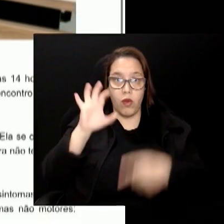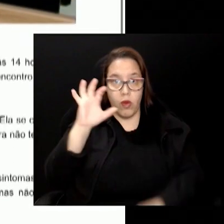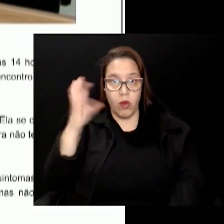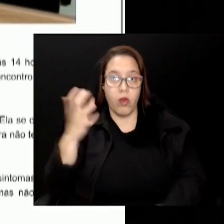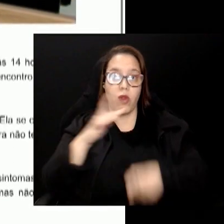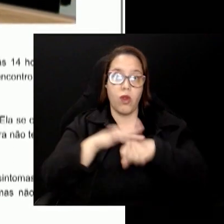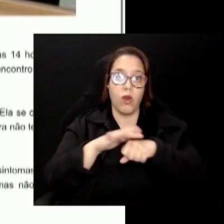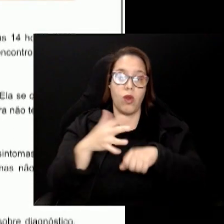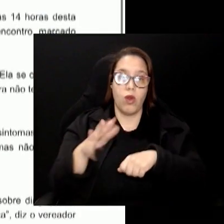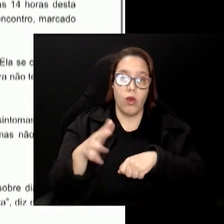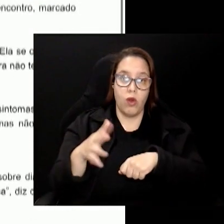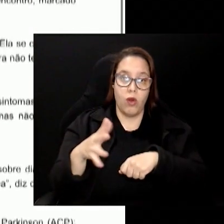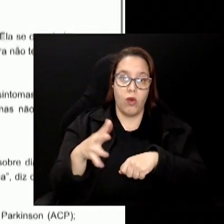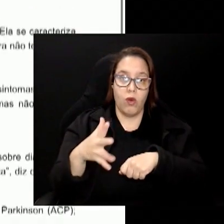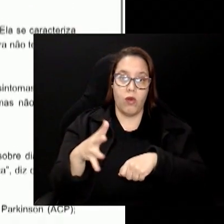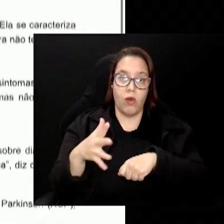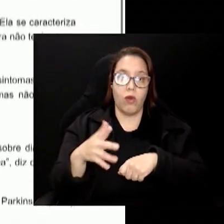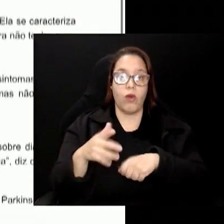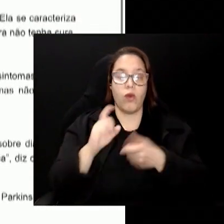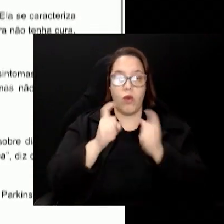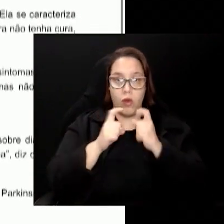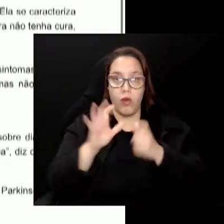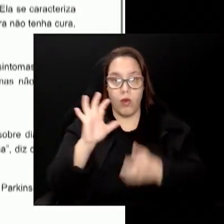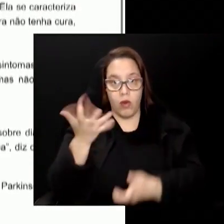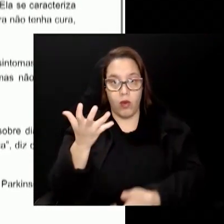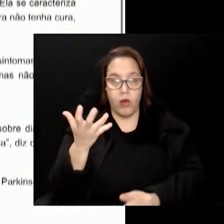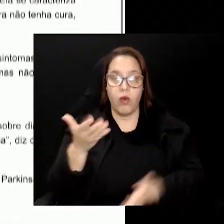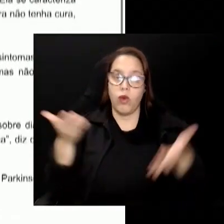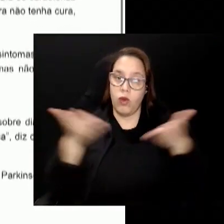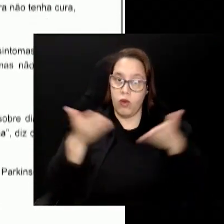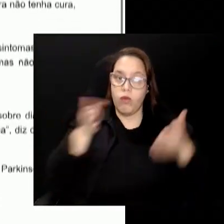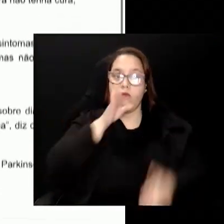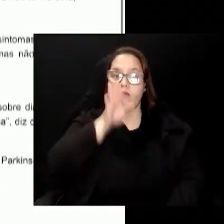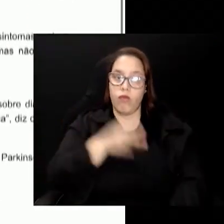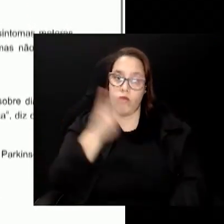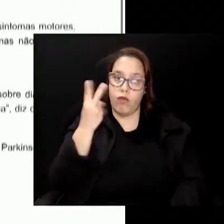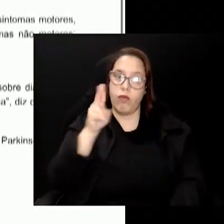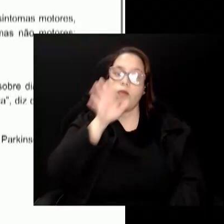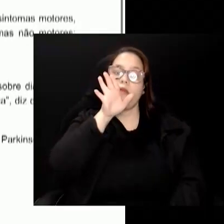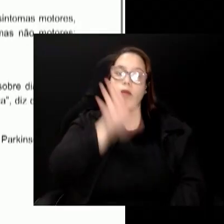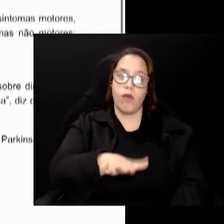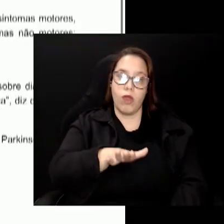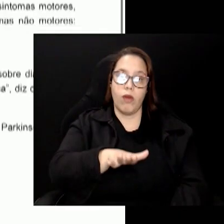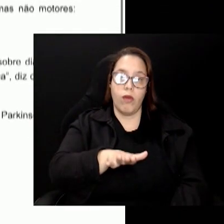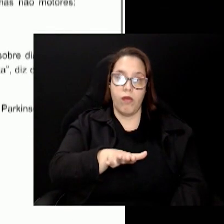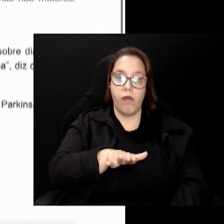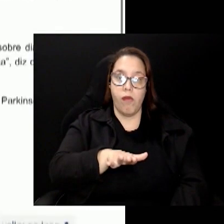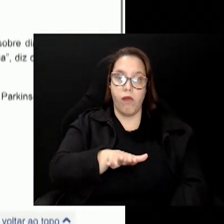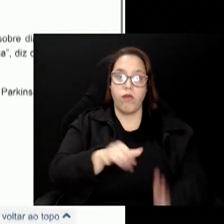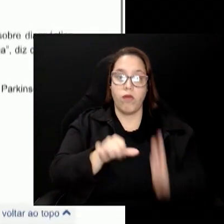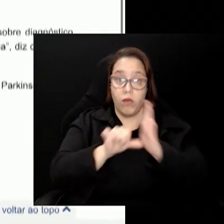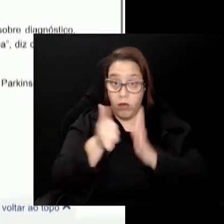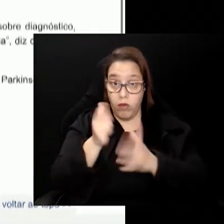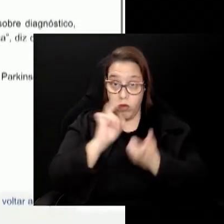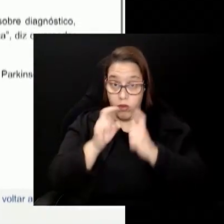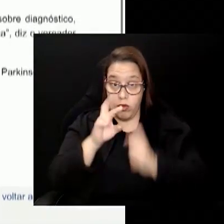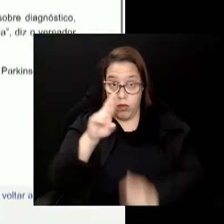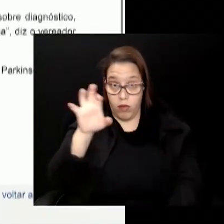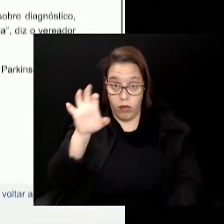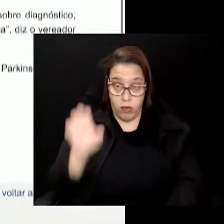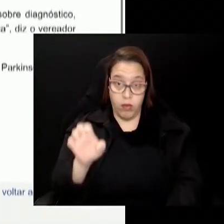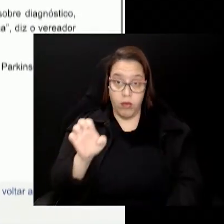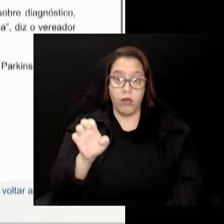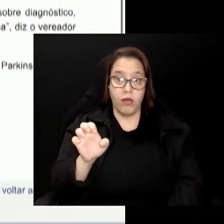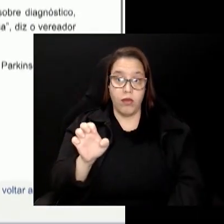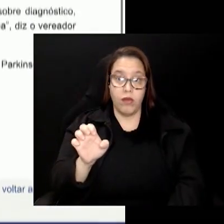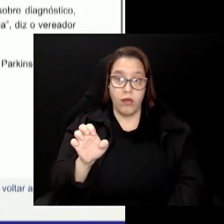Parkinson. Essa reunião acontece hoje às 14h, é a primeira reunião extraordinária. Este encontro vai ser